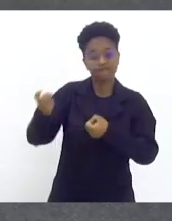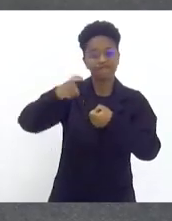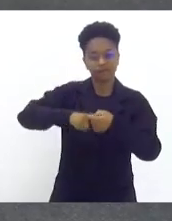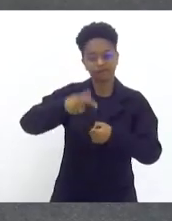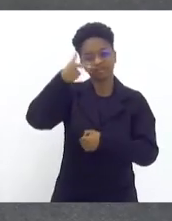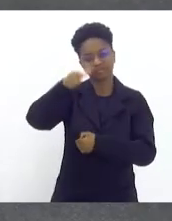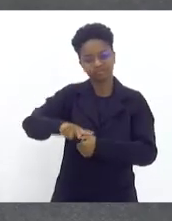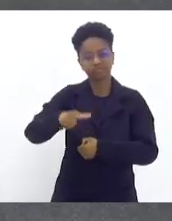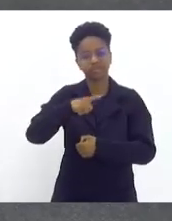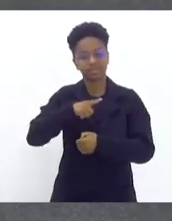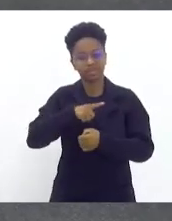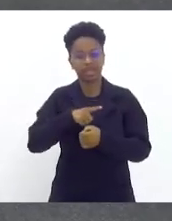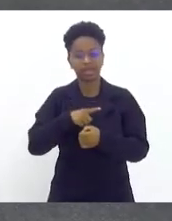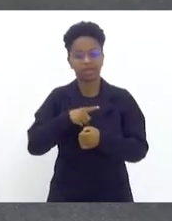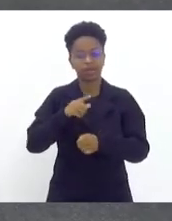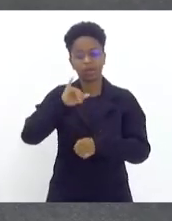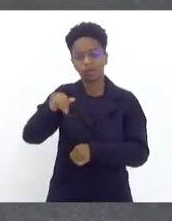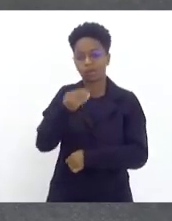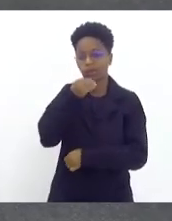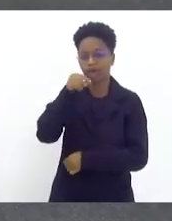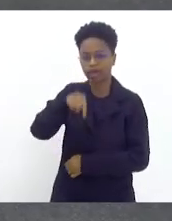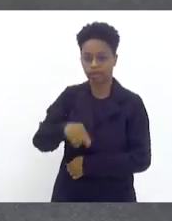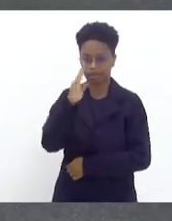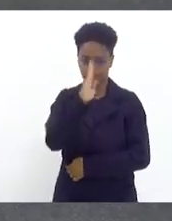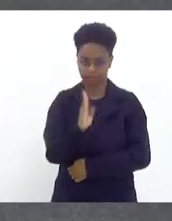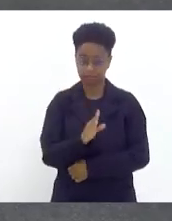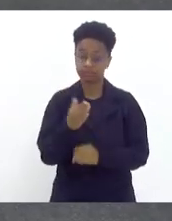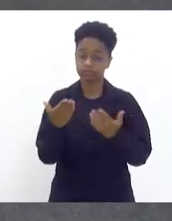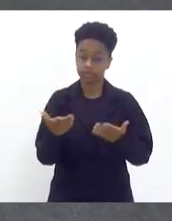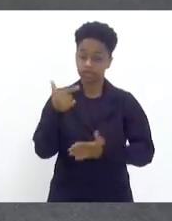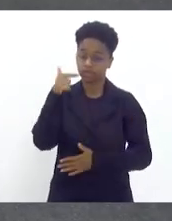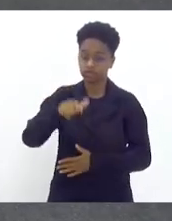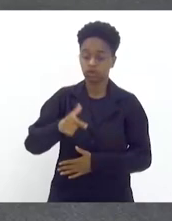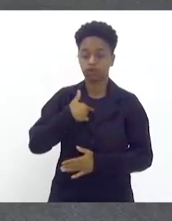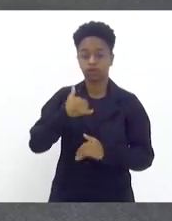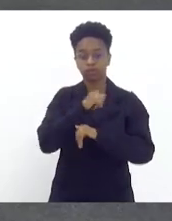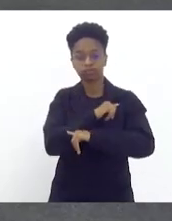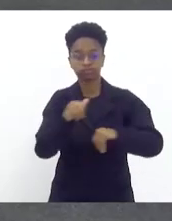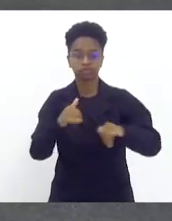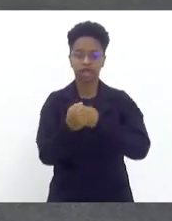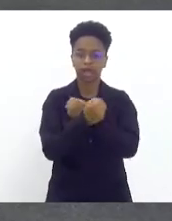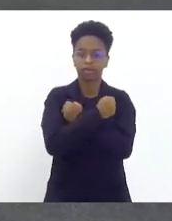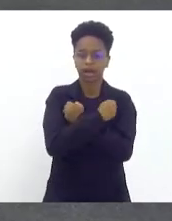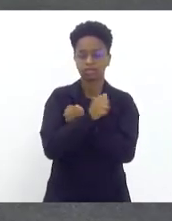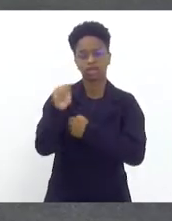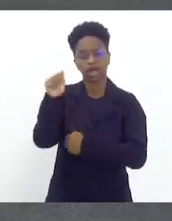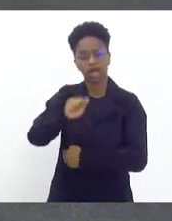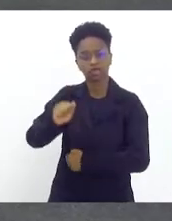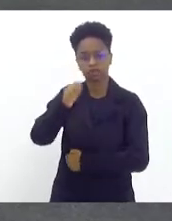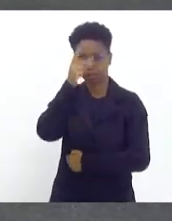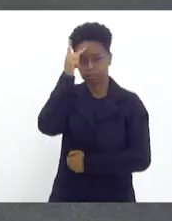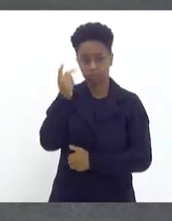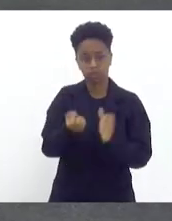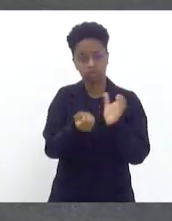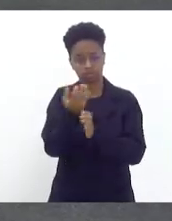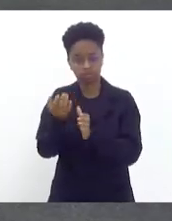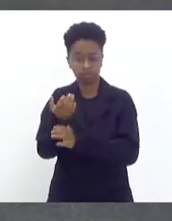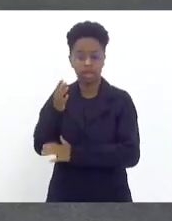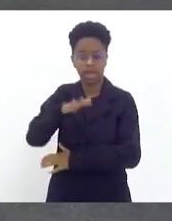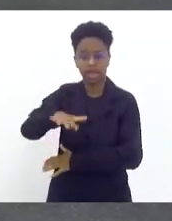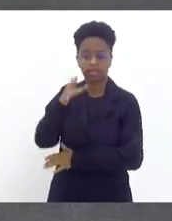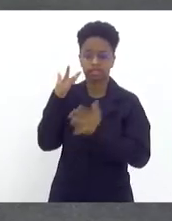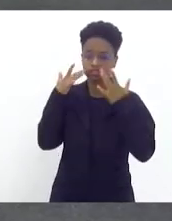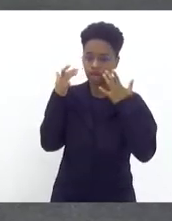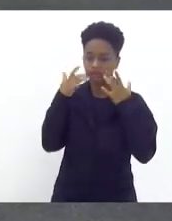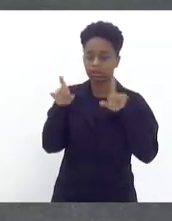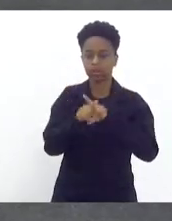a ter voz e vez no nosso país então quero deixar aqui o meu abraço a Associação dos produtores de teatro meu